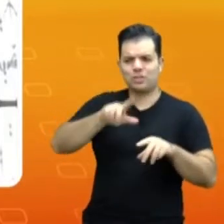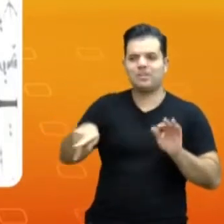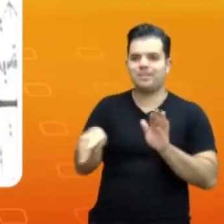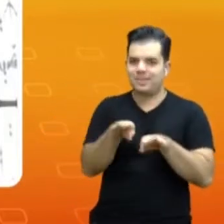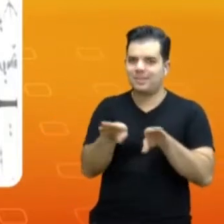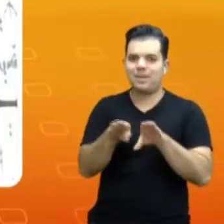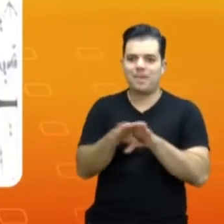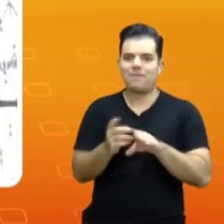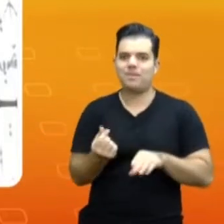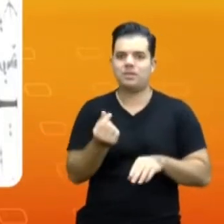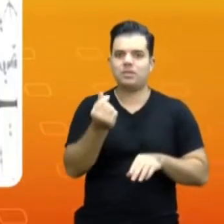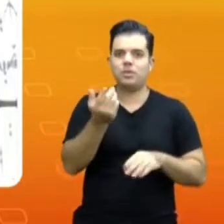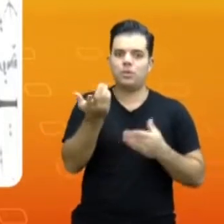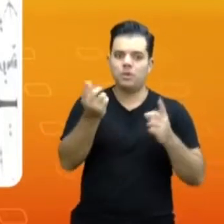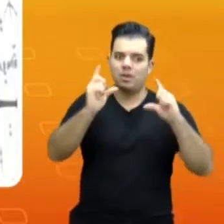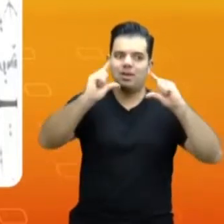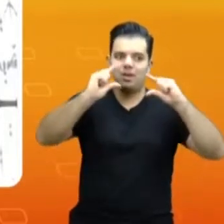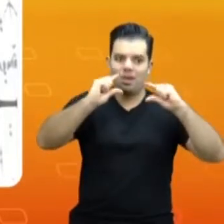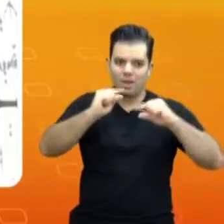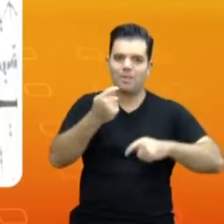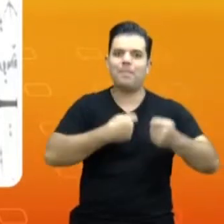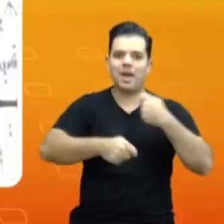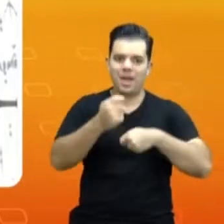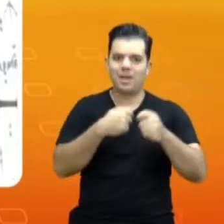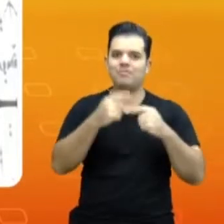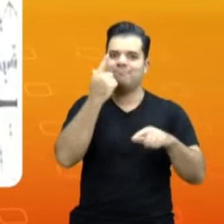financeiro, é muito mais econômico, né?